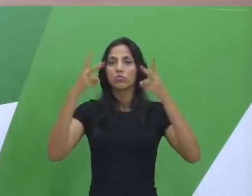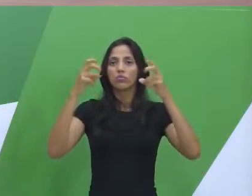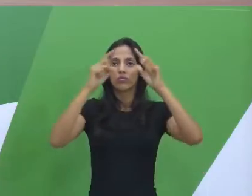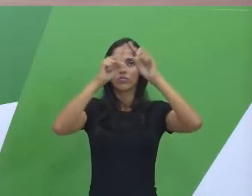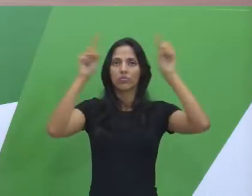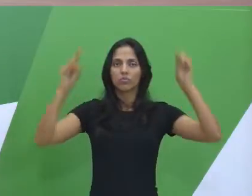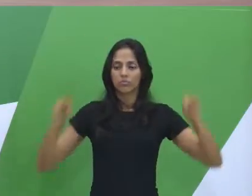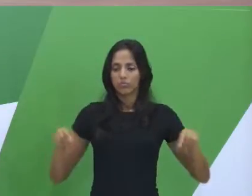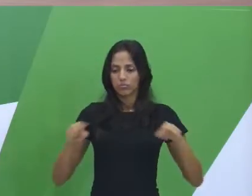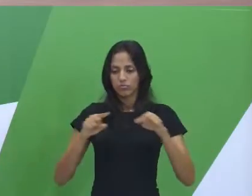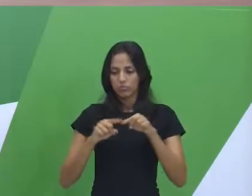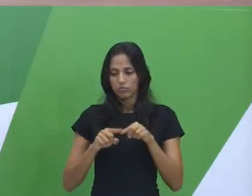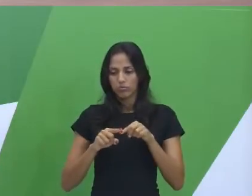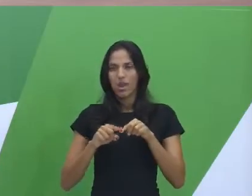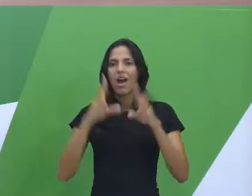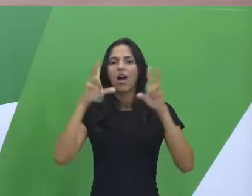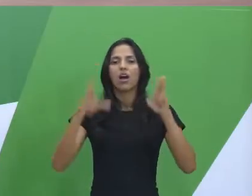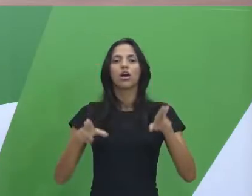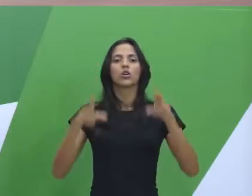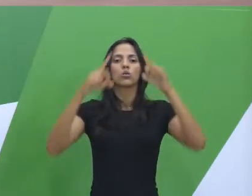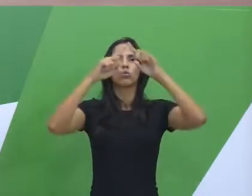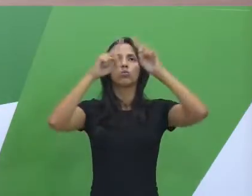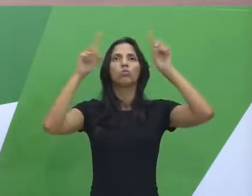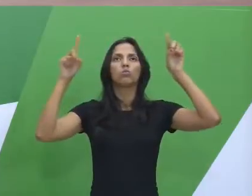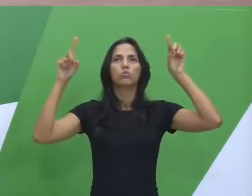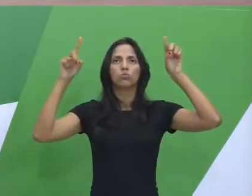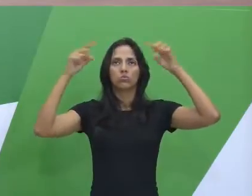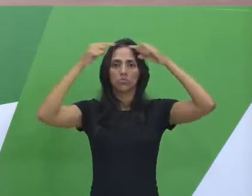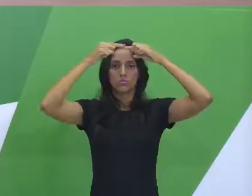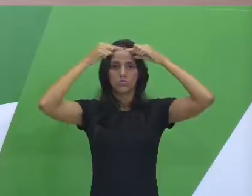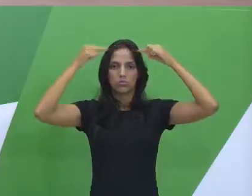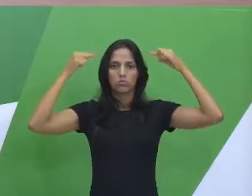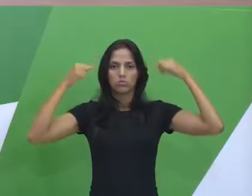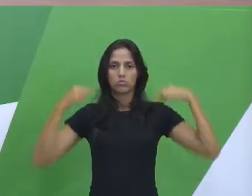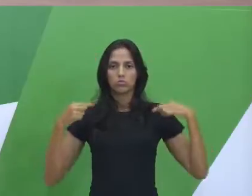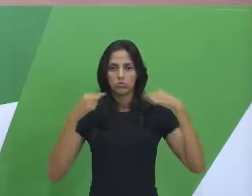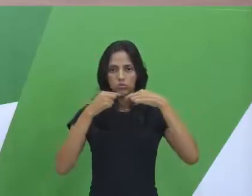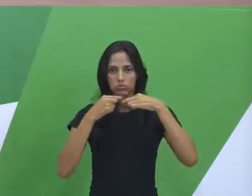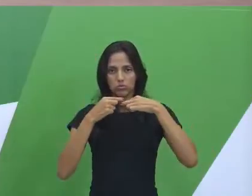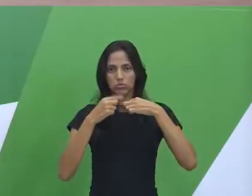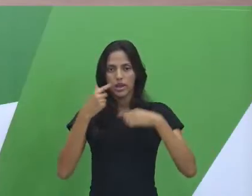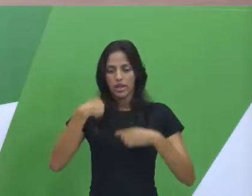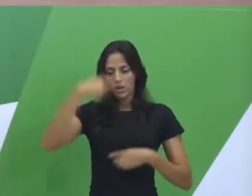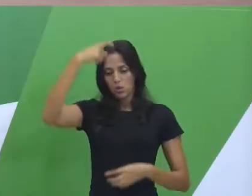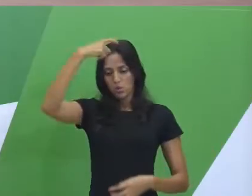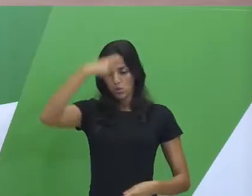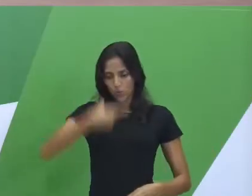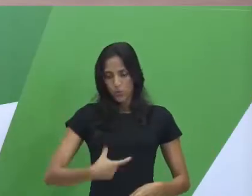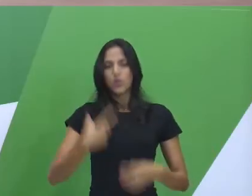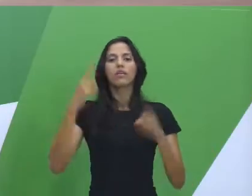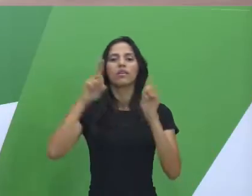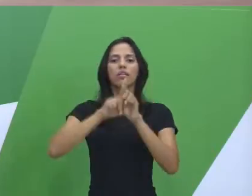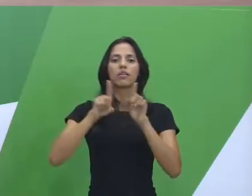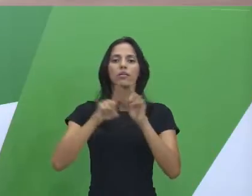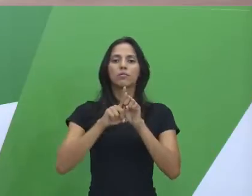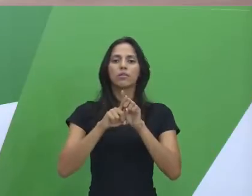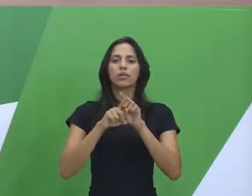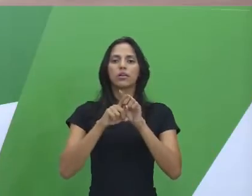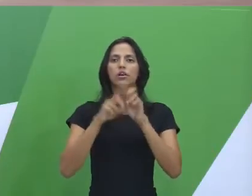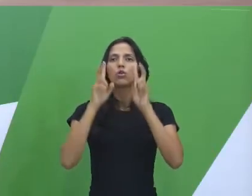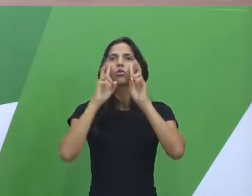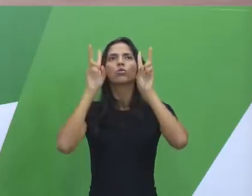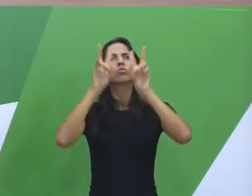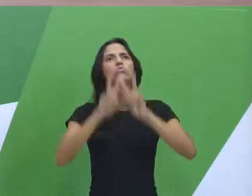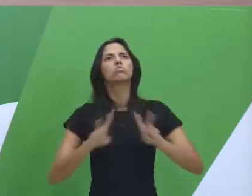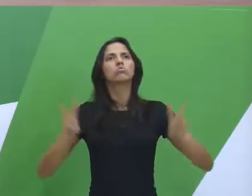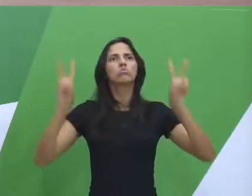lógica que você tem que ter na tua cabeça é se posicionar, se colocar na prática. Eu estou me posicionando, eu estou vendo, eu